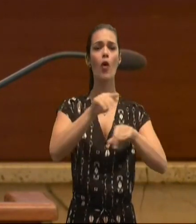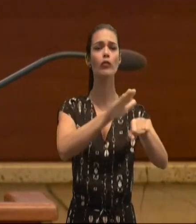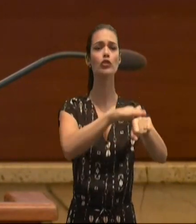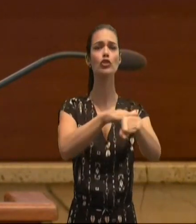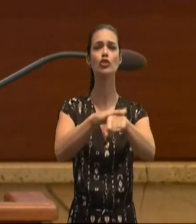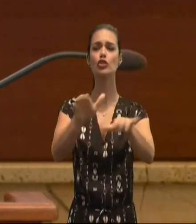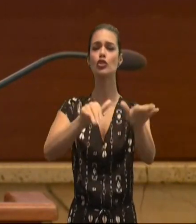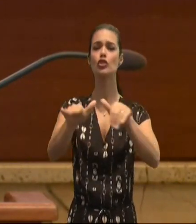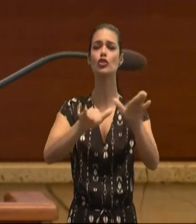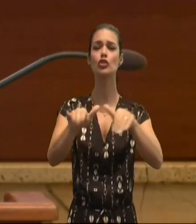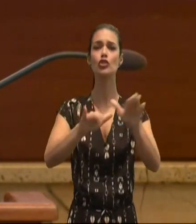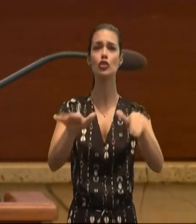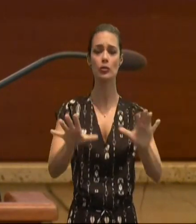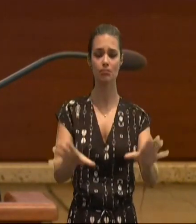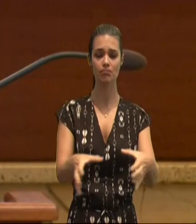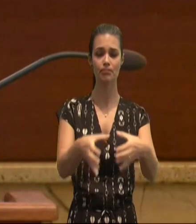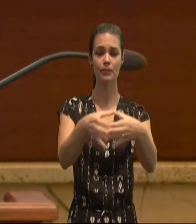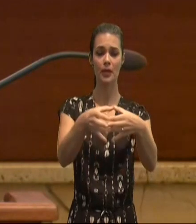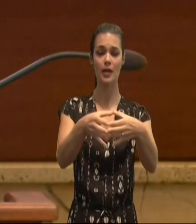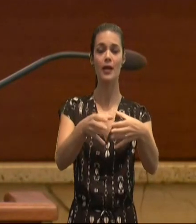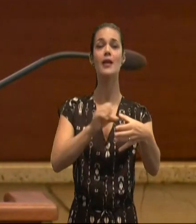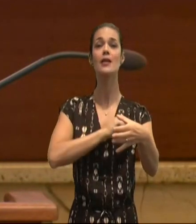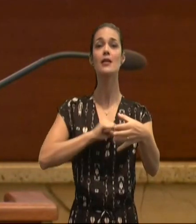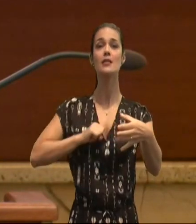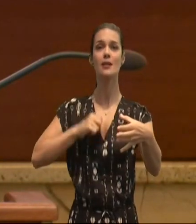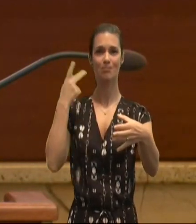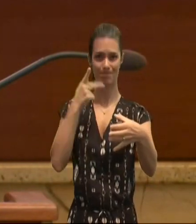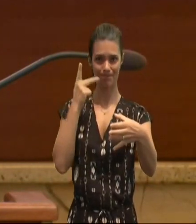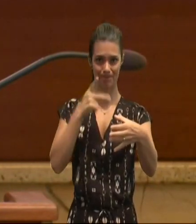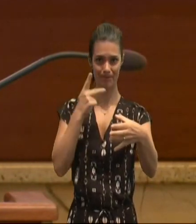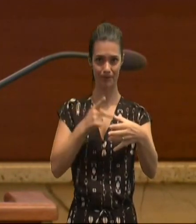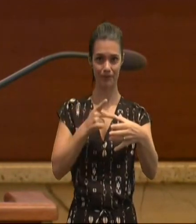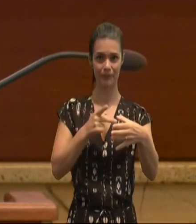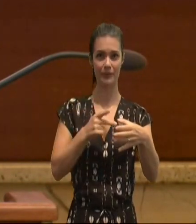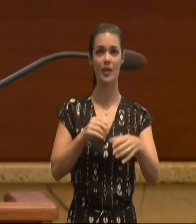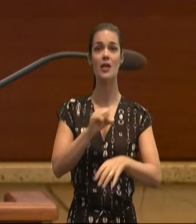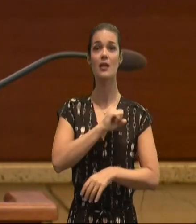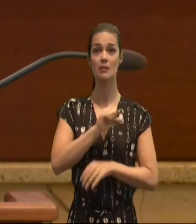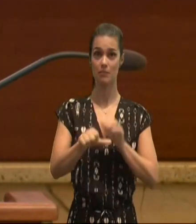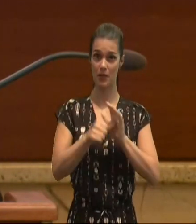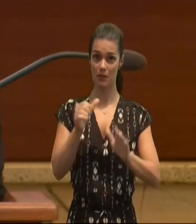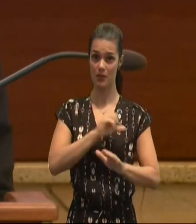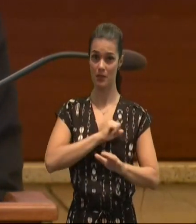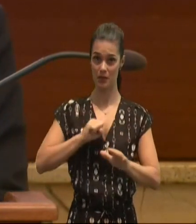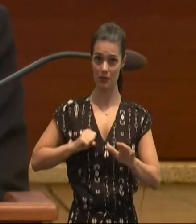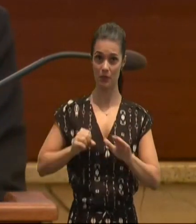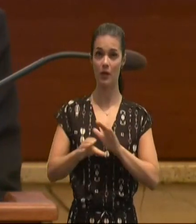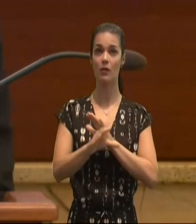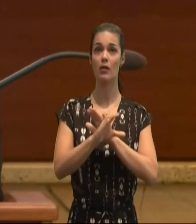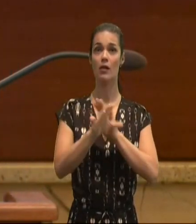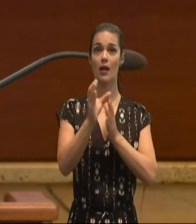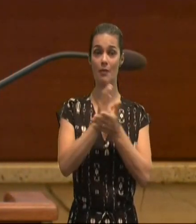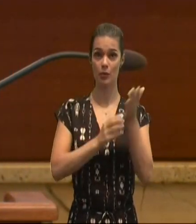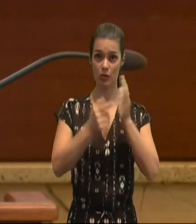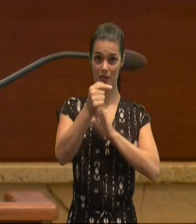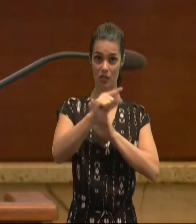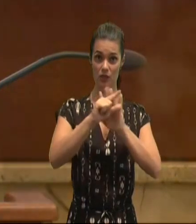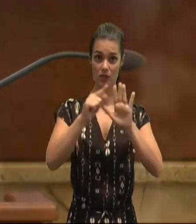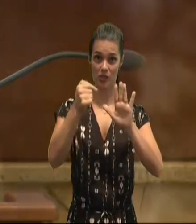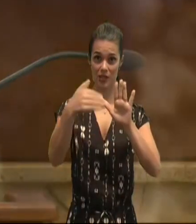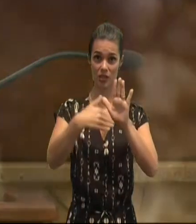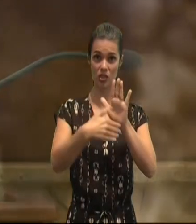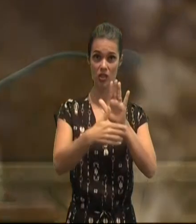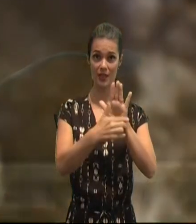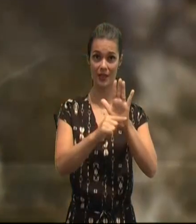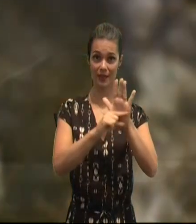congregado ouve esta palavra. Primeiro livro de Samuel, no capítulo 7, os versos de 7 a 12. Quando, pois, os